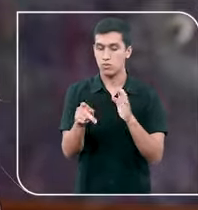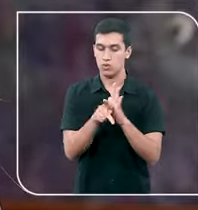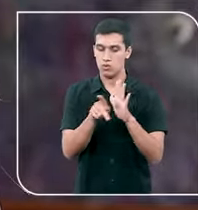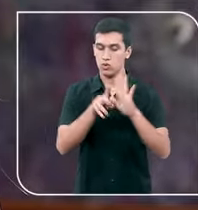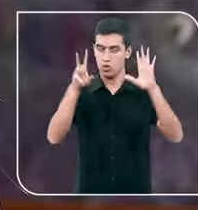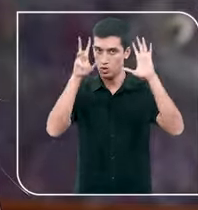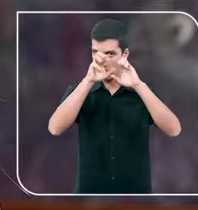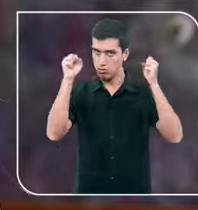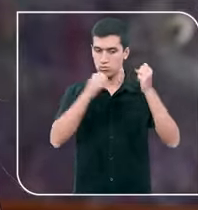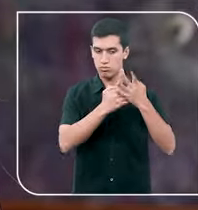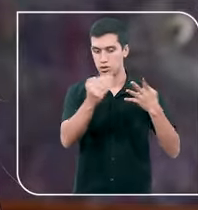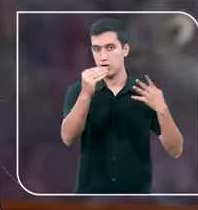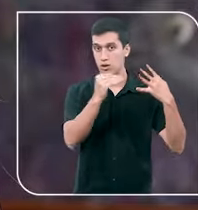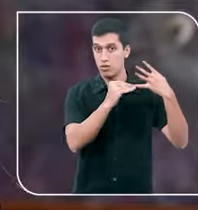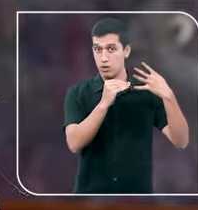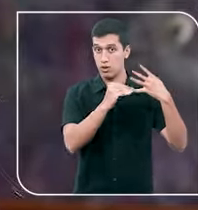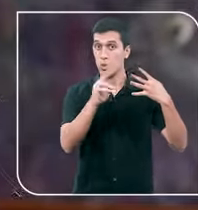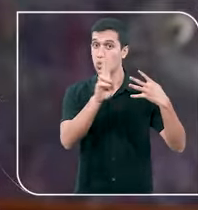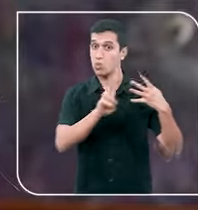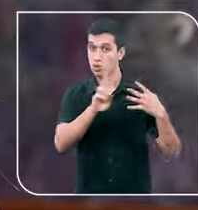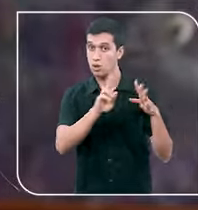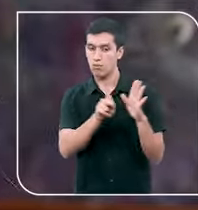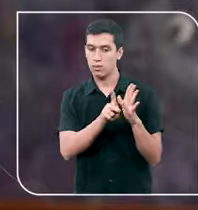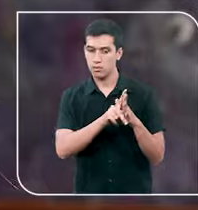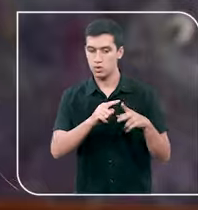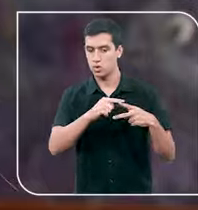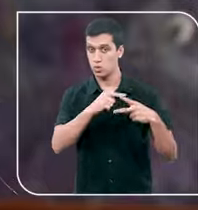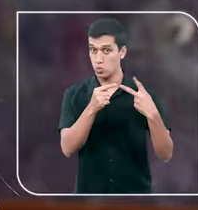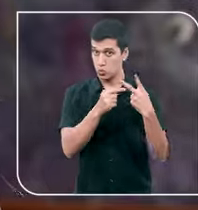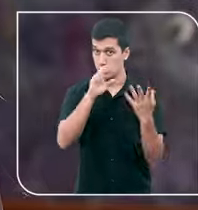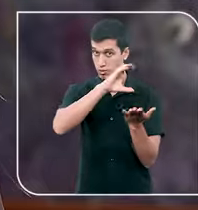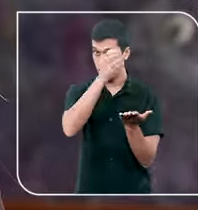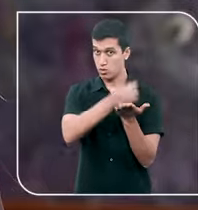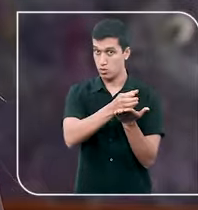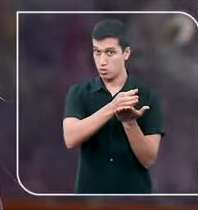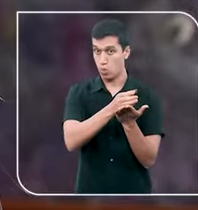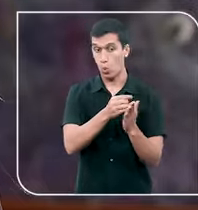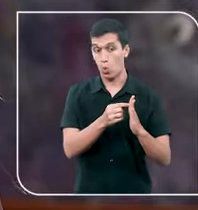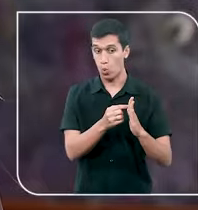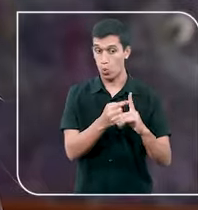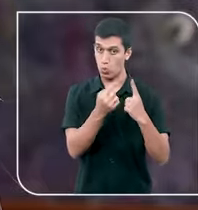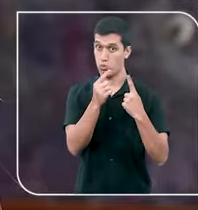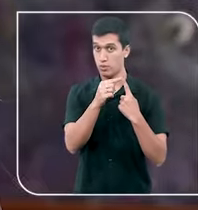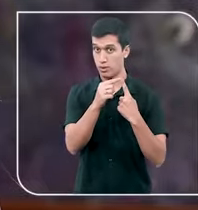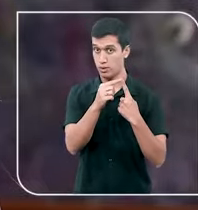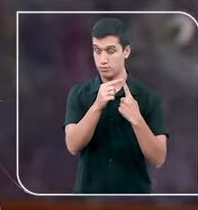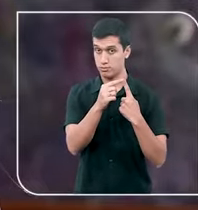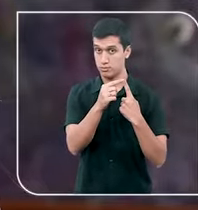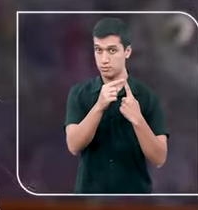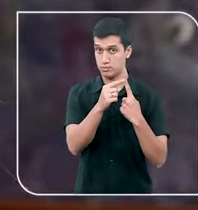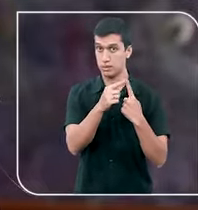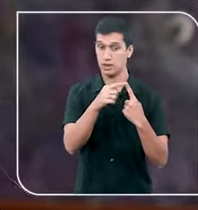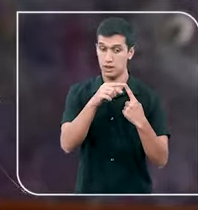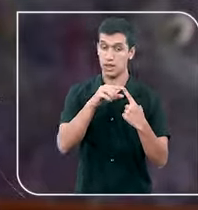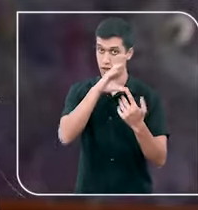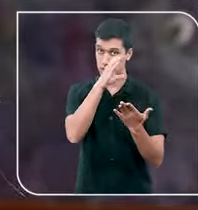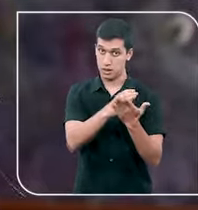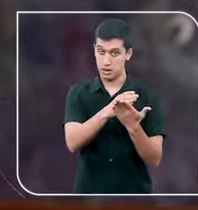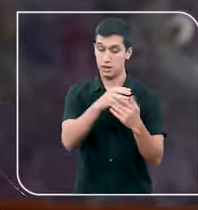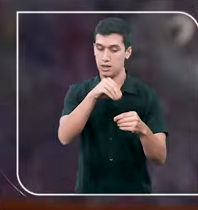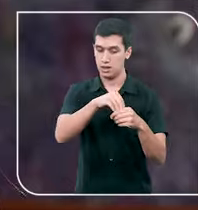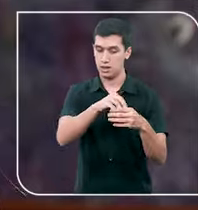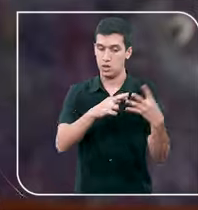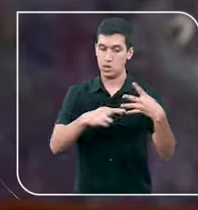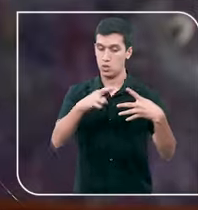o Tribunal de Origem se utilizou de dupla fundamentação, um fundamento relacionado à tese firmada em